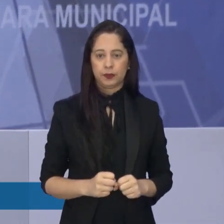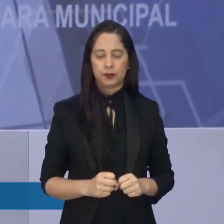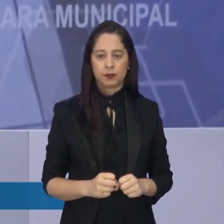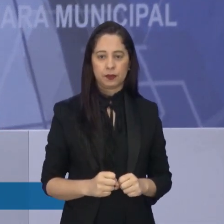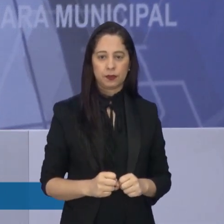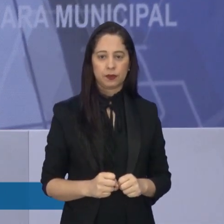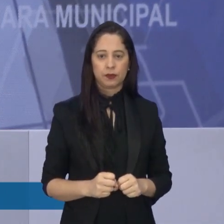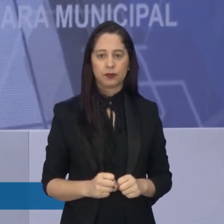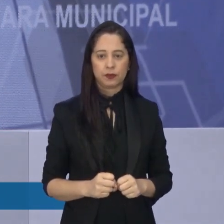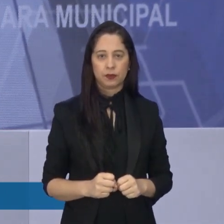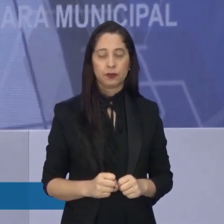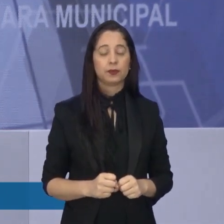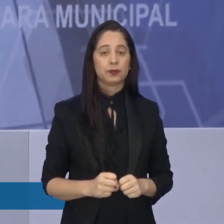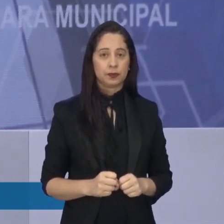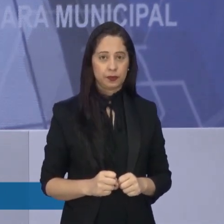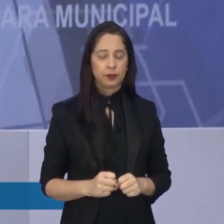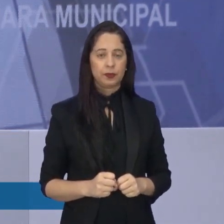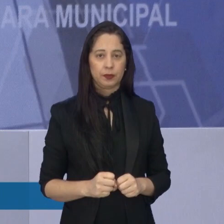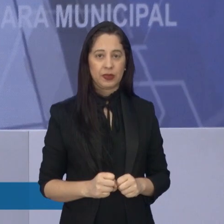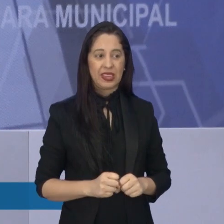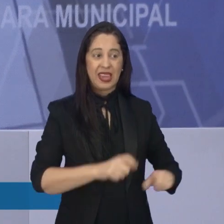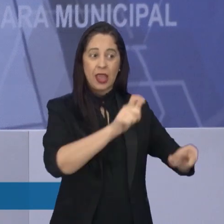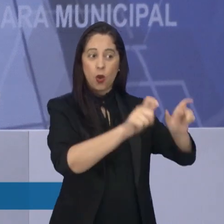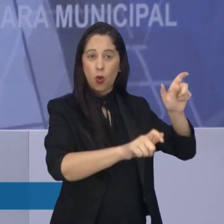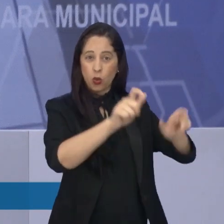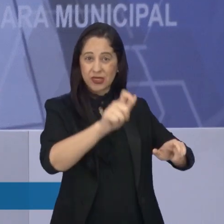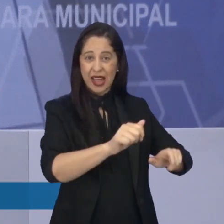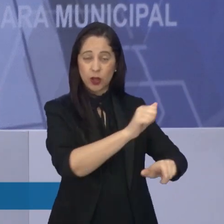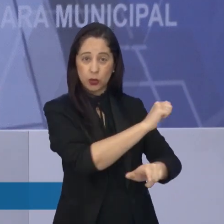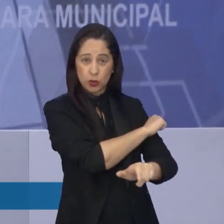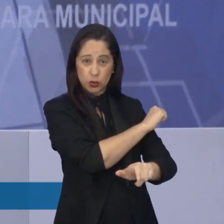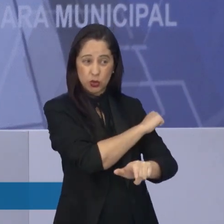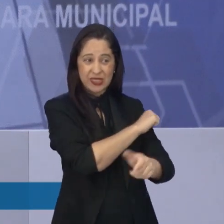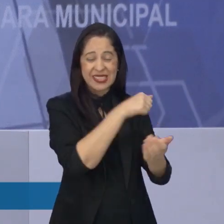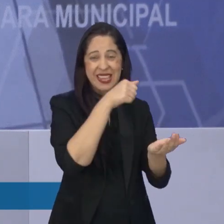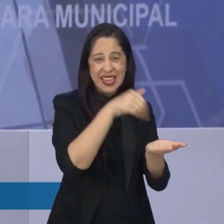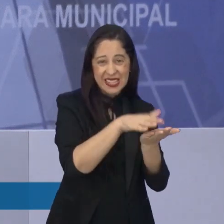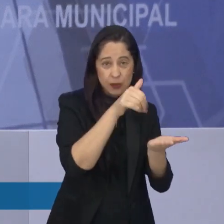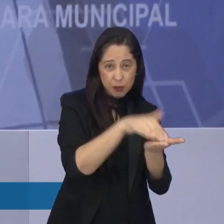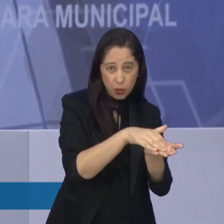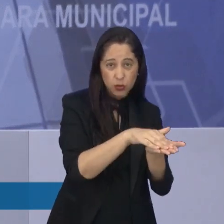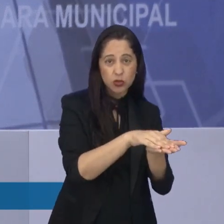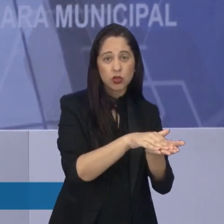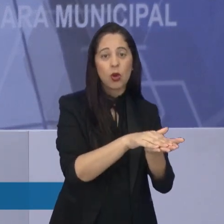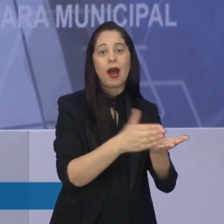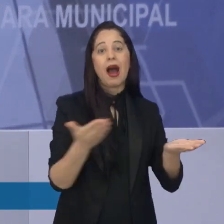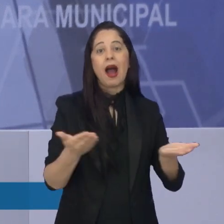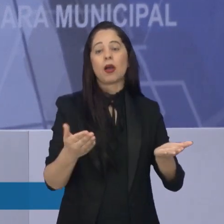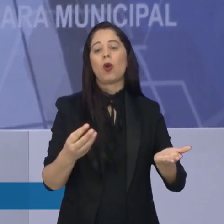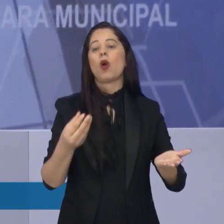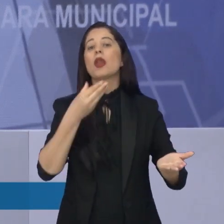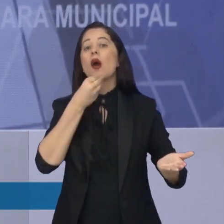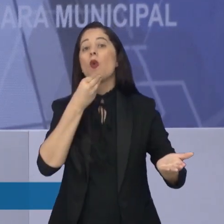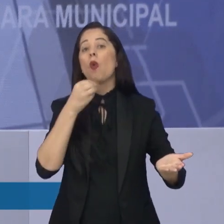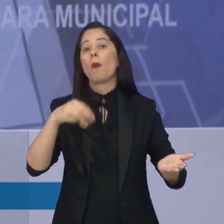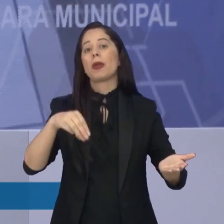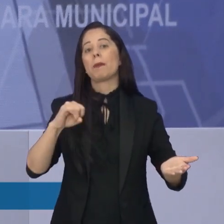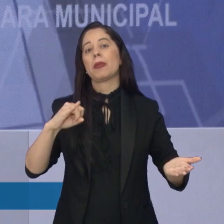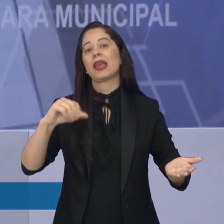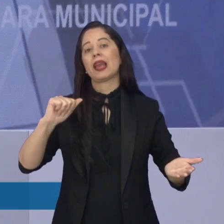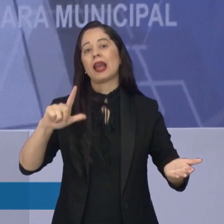diplomas de engenheiros do ITA aos alunos, que fazia jus a eles há várias